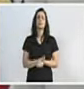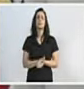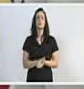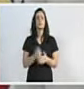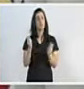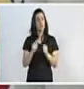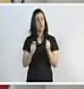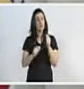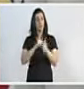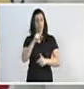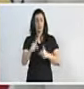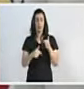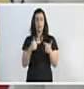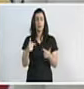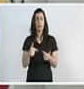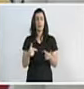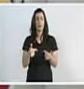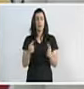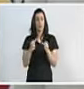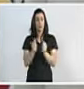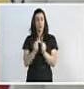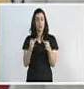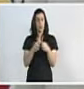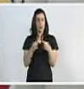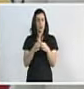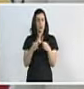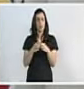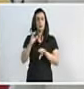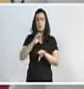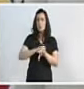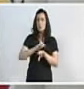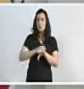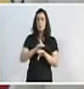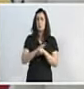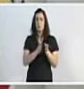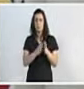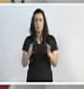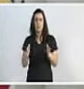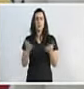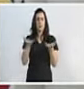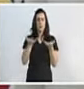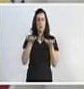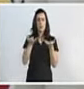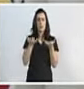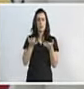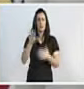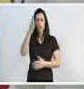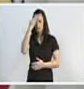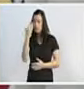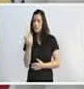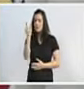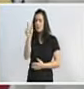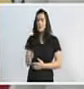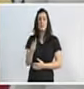isso exercer a nossa, também junto com a minha equipe, exercendo o nosso mandato de vereador. Então, queria aqui prestar essa homenagem,